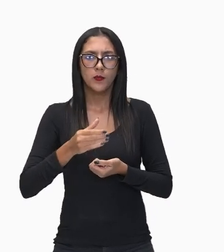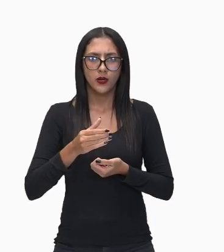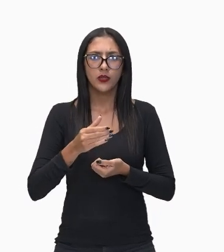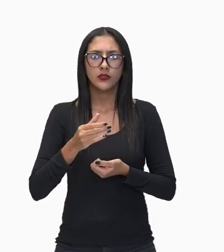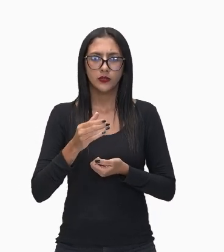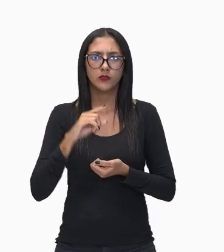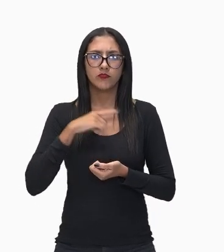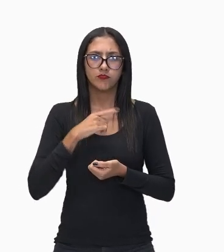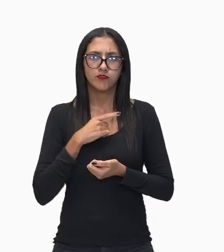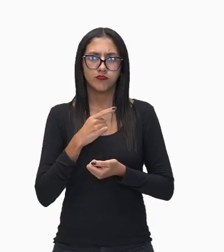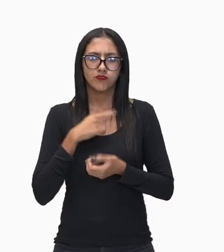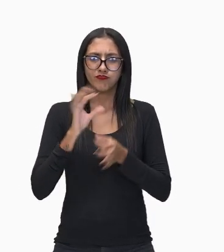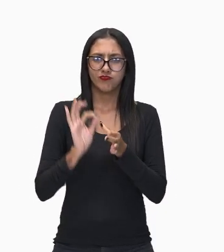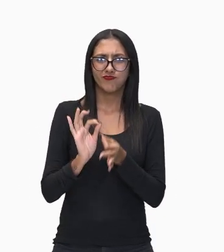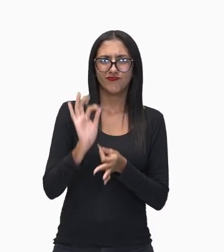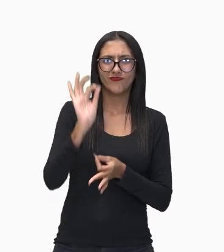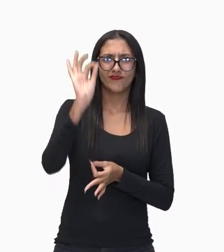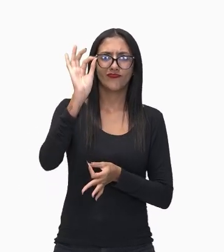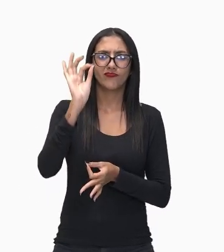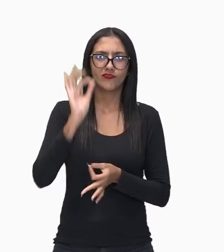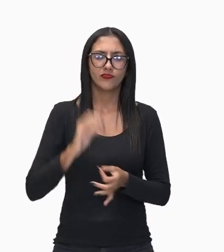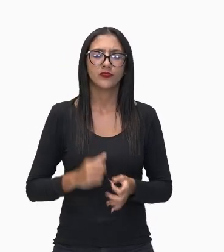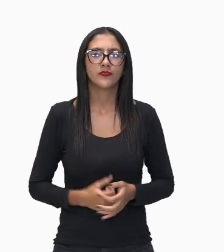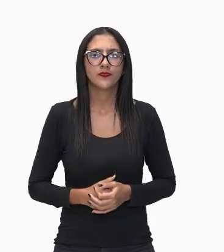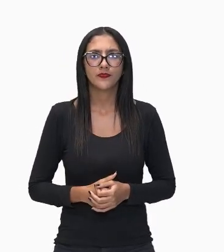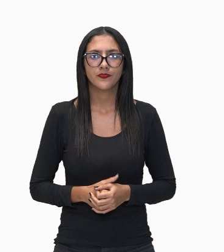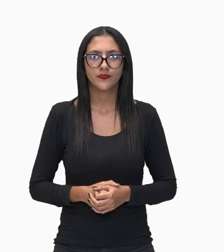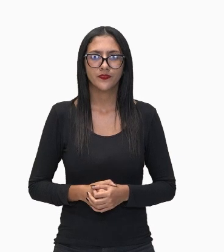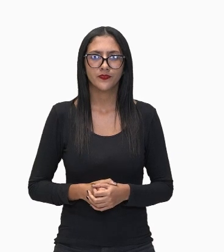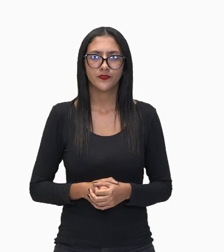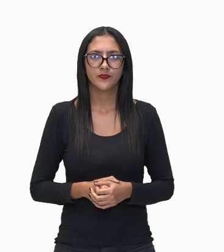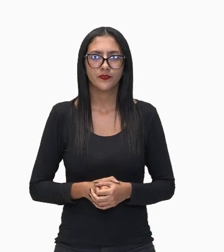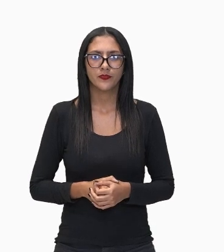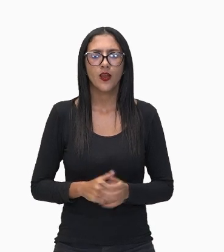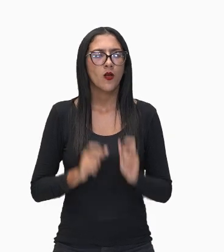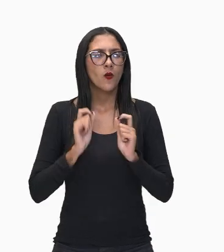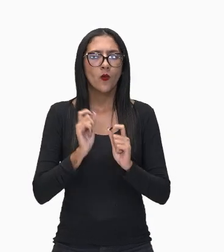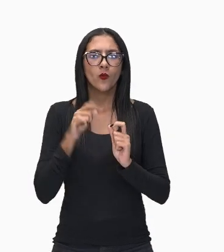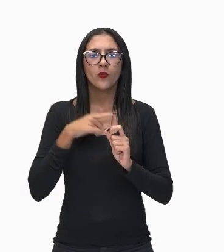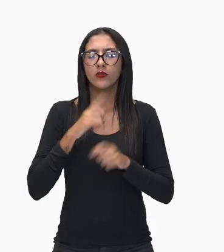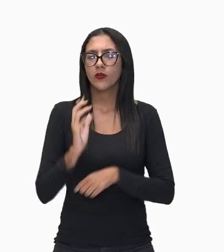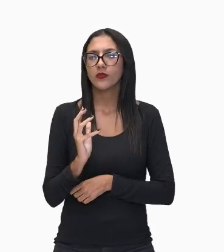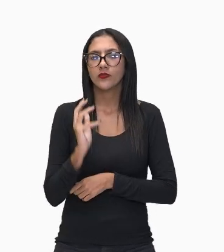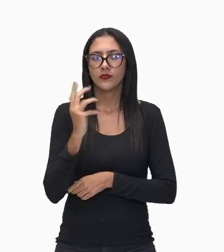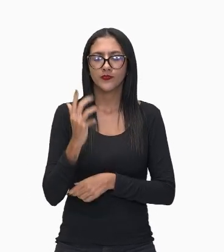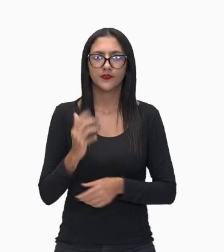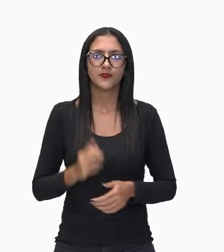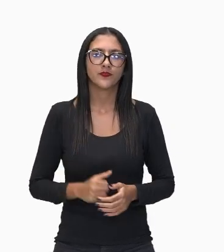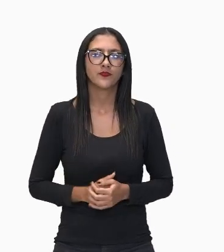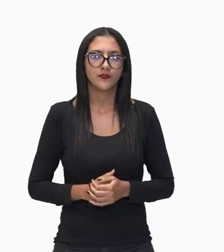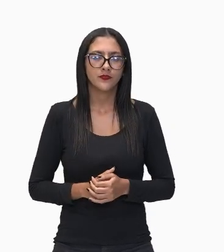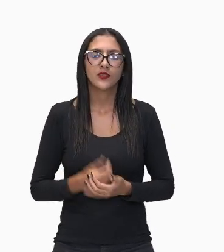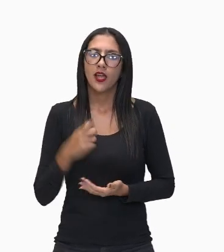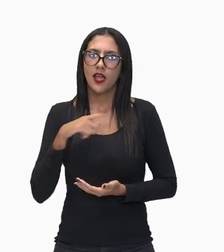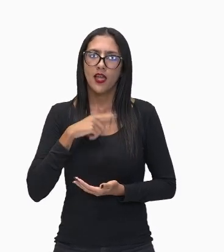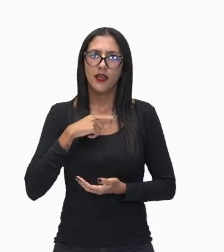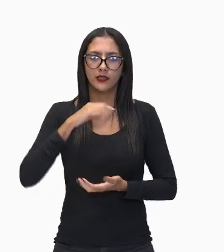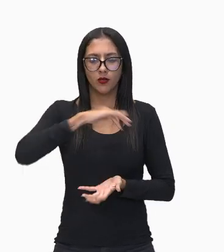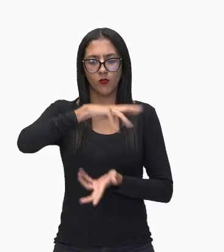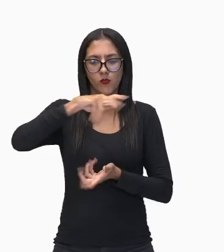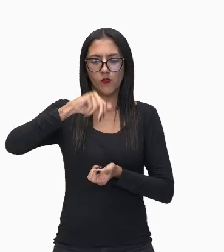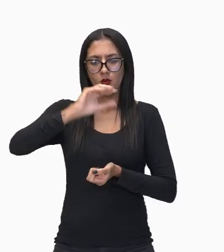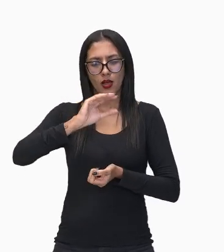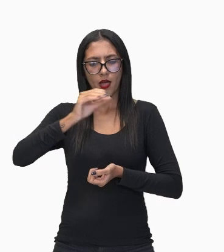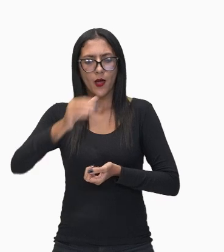a 35 quilômetros, né? Então, o que vem acontecendo é que a camada de ozônio, ela vem